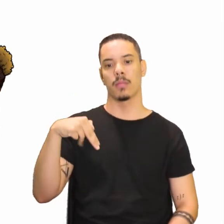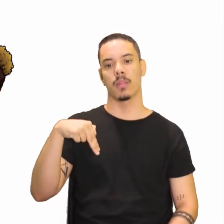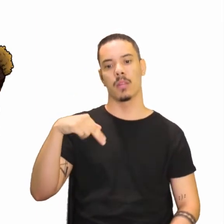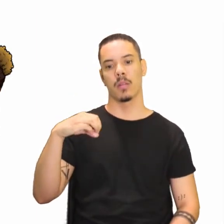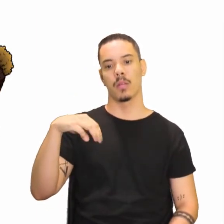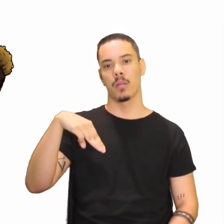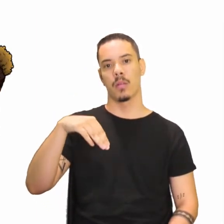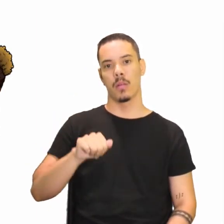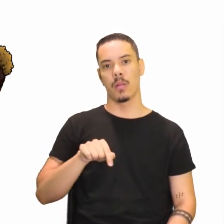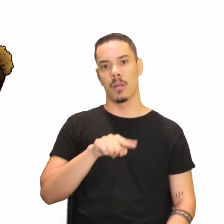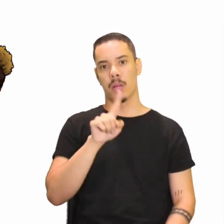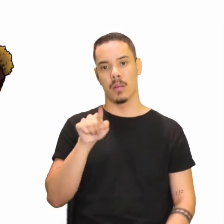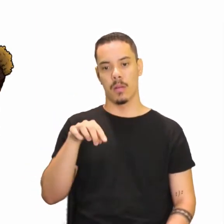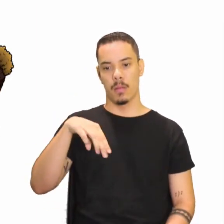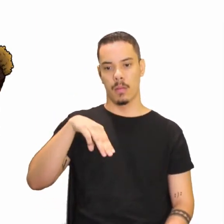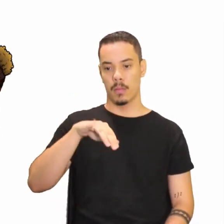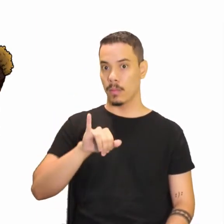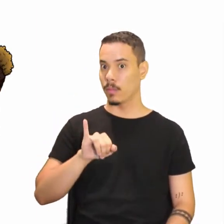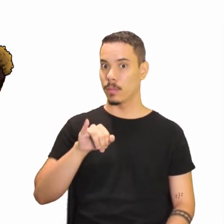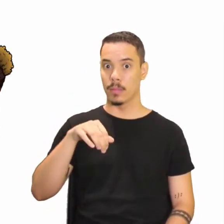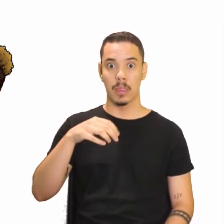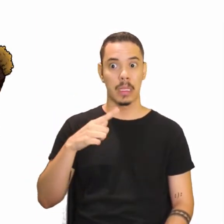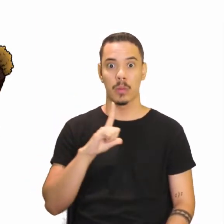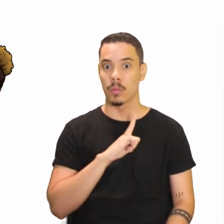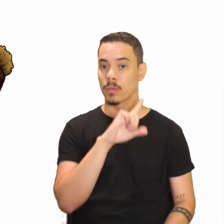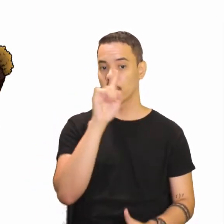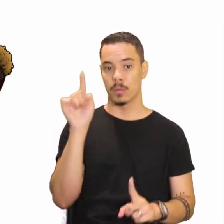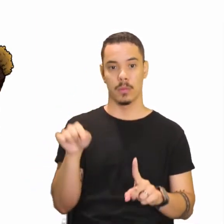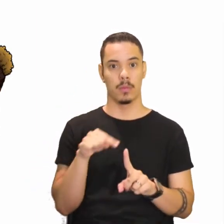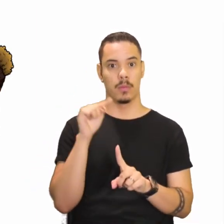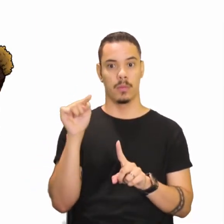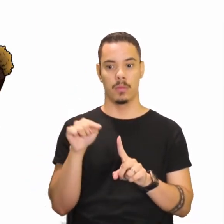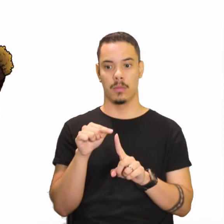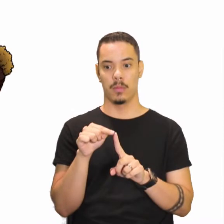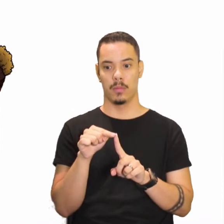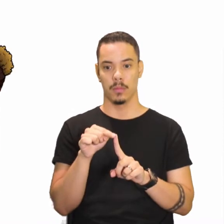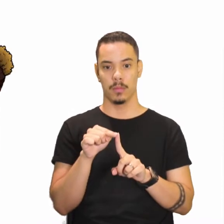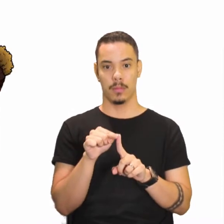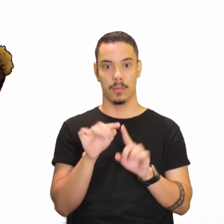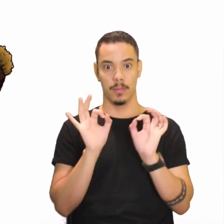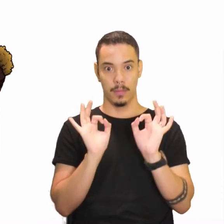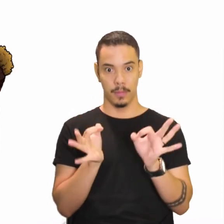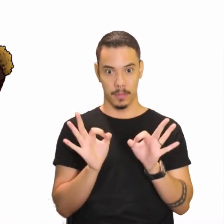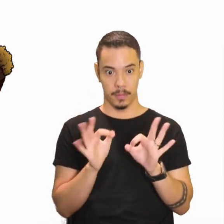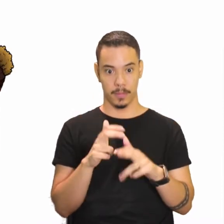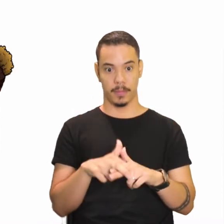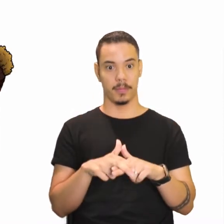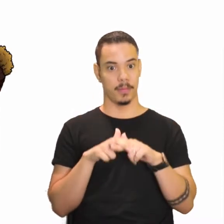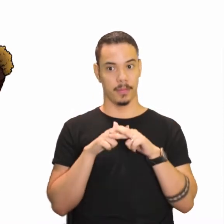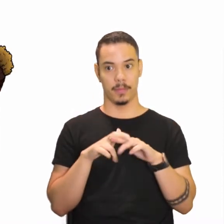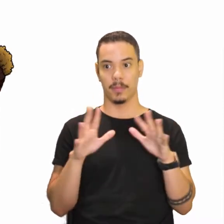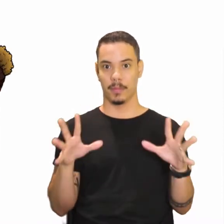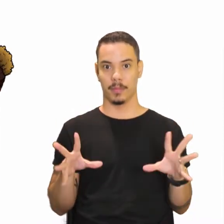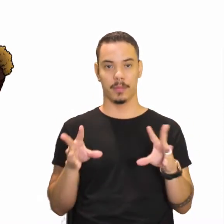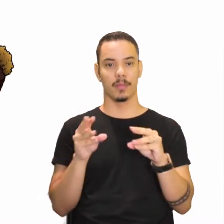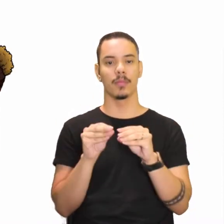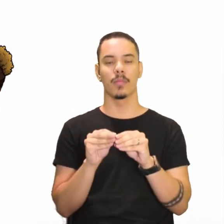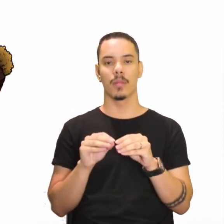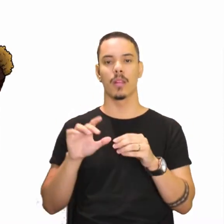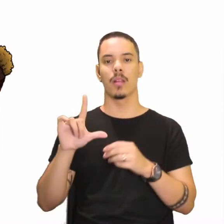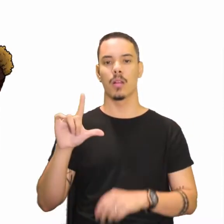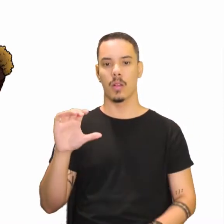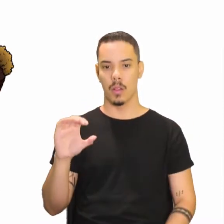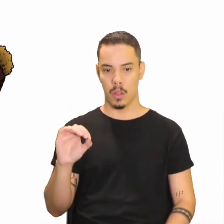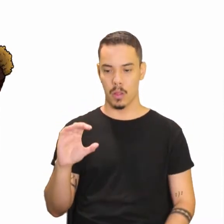Yanomami. Eu tenho uma finalidade. Ó, então, olha aqui a locução,